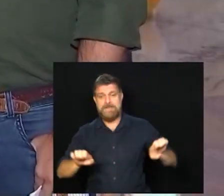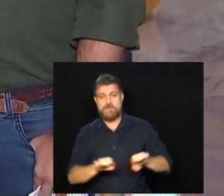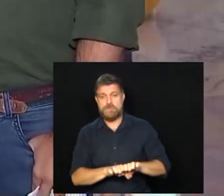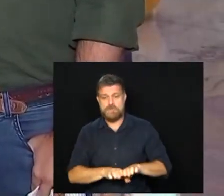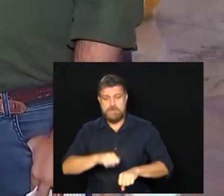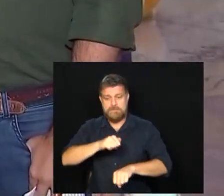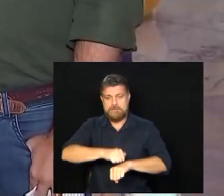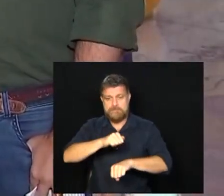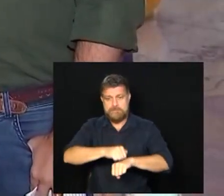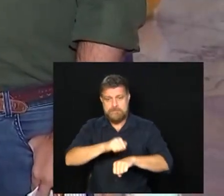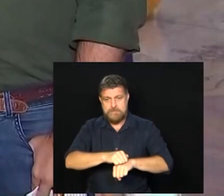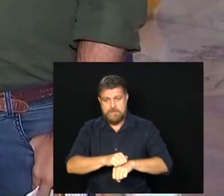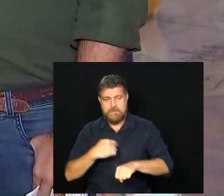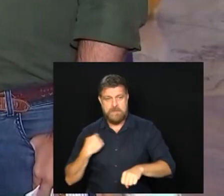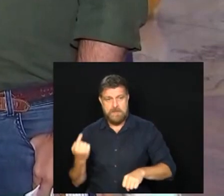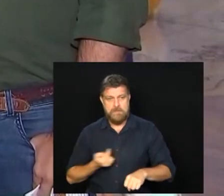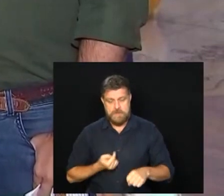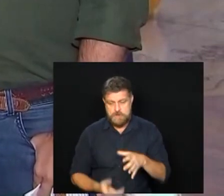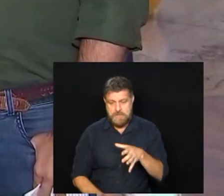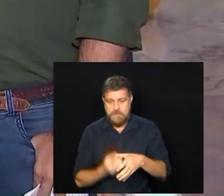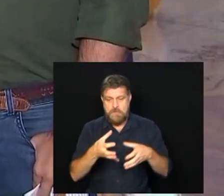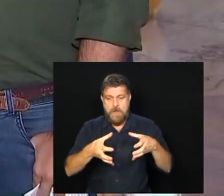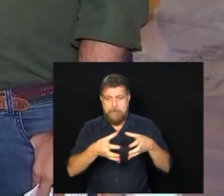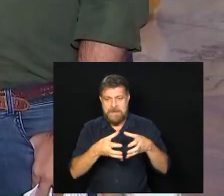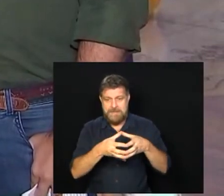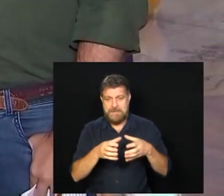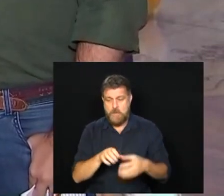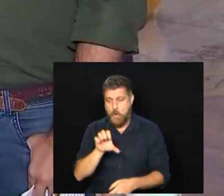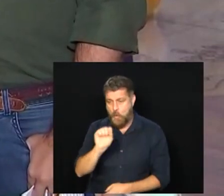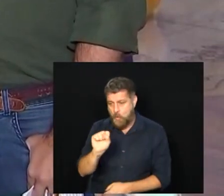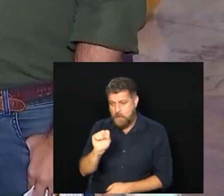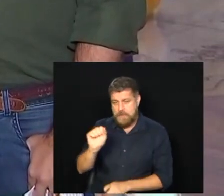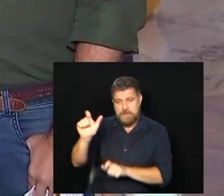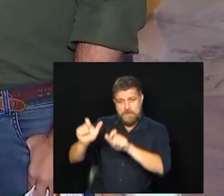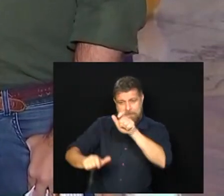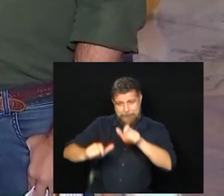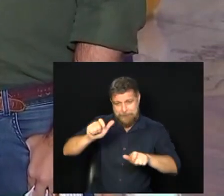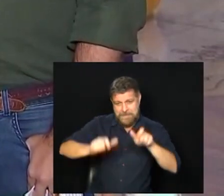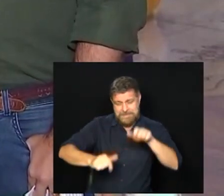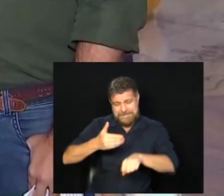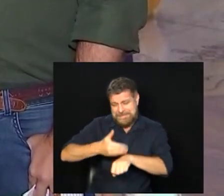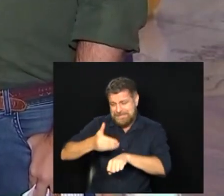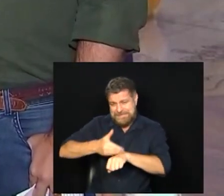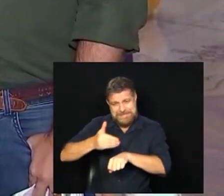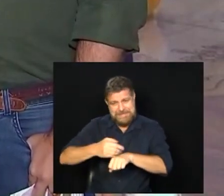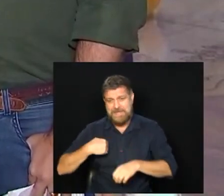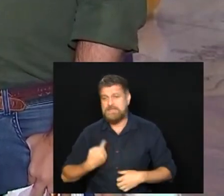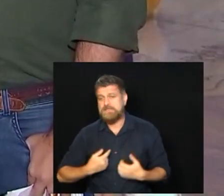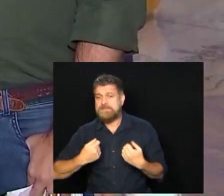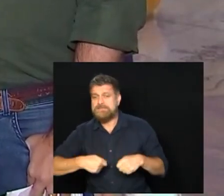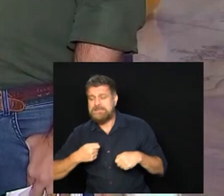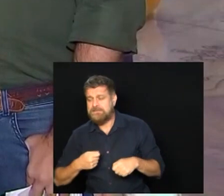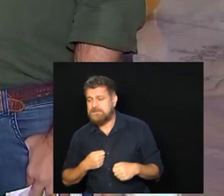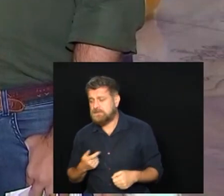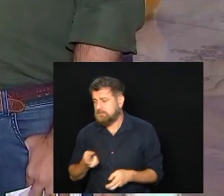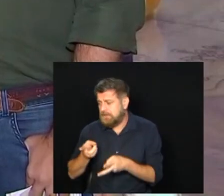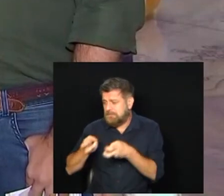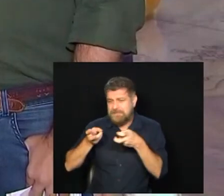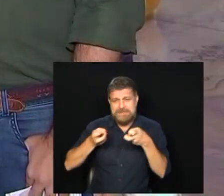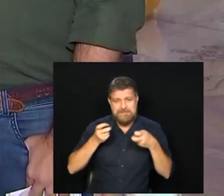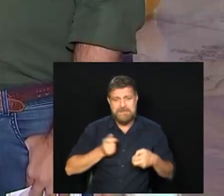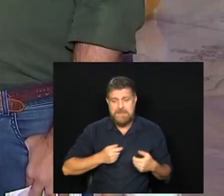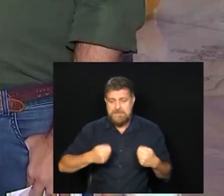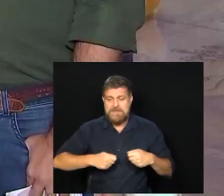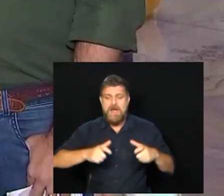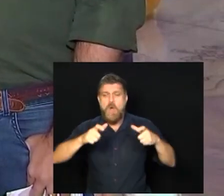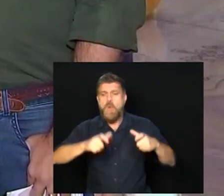para produzir a nossa banda. Ela tem 8 integrantes, é grande. Então, assim, a gente foi percebendo que foi ficando grande e